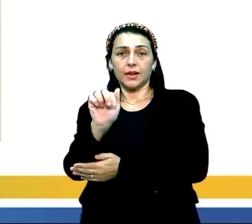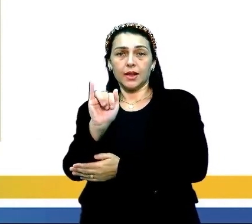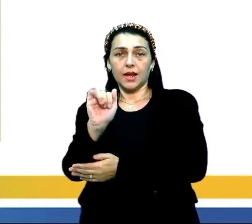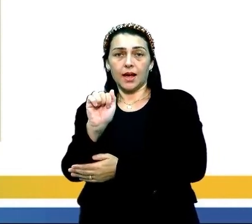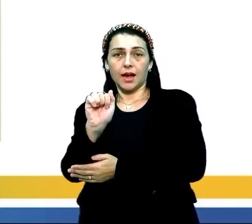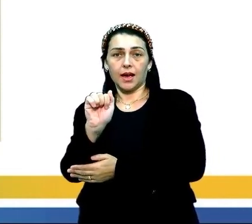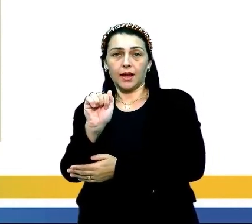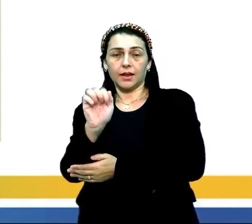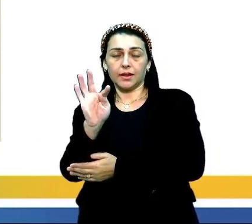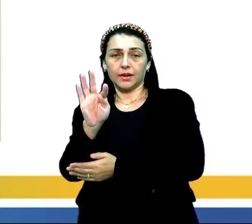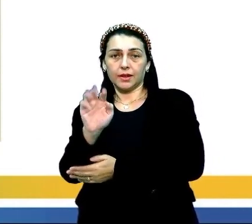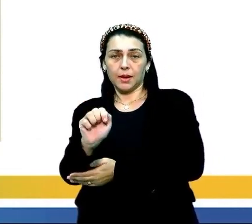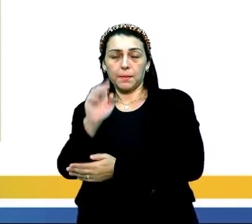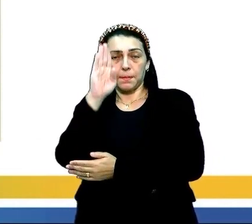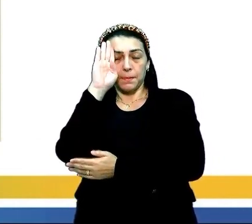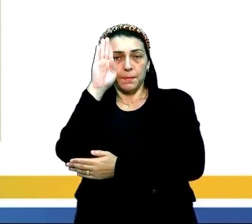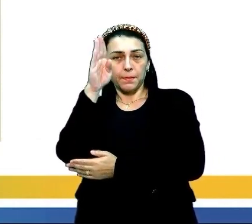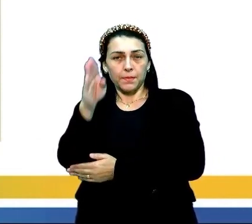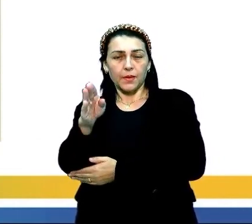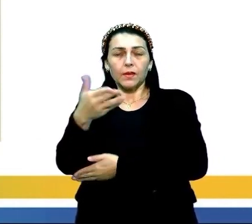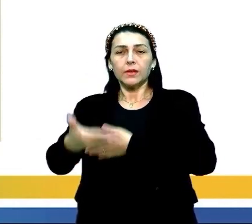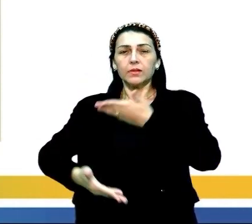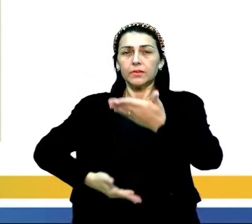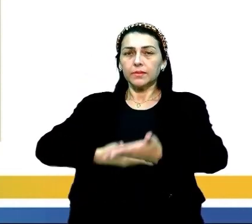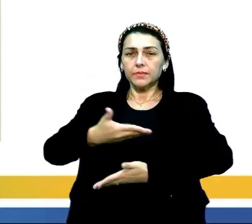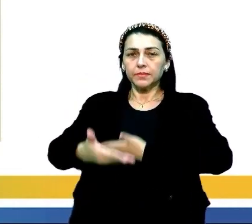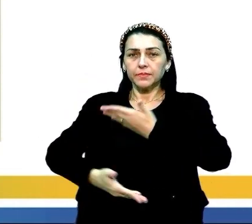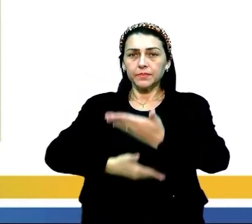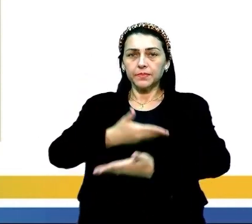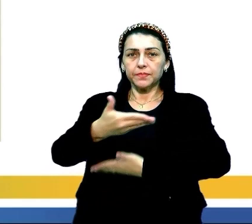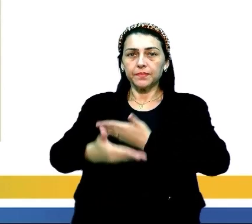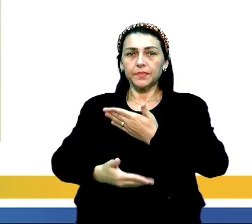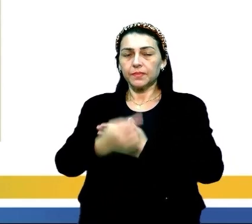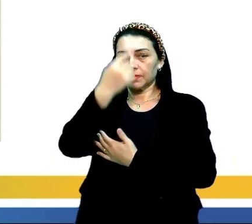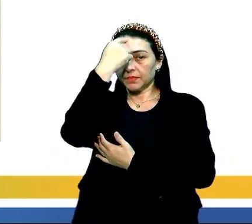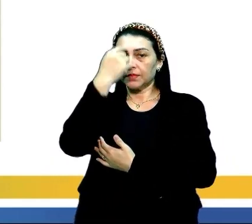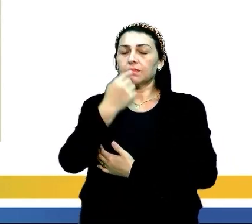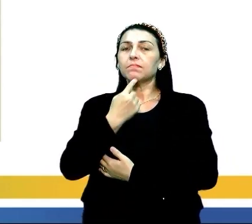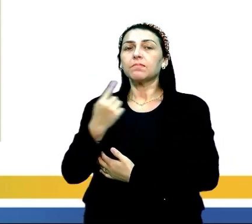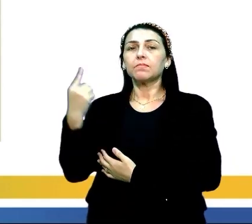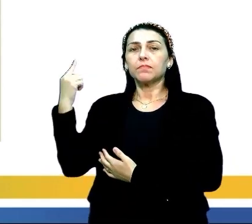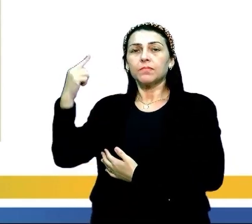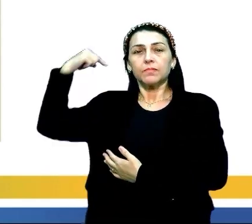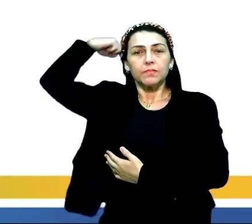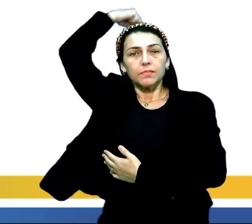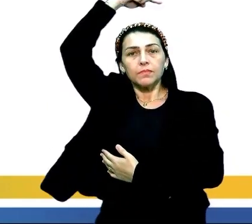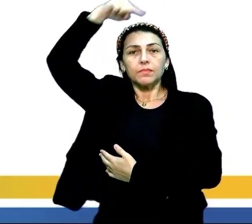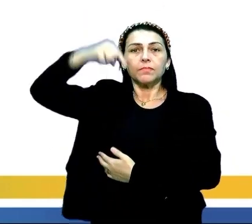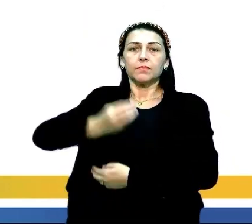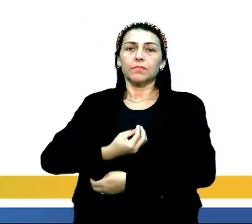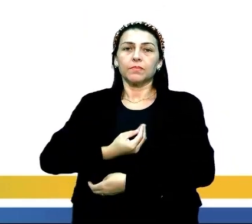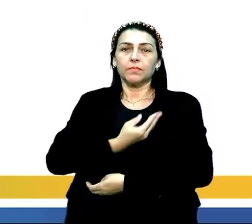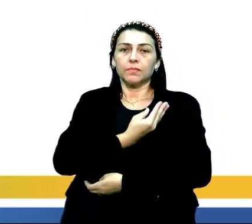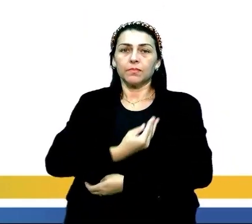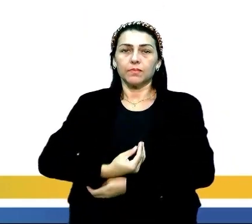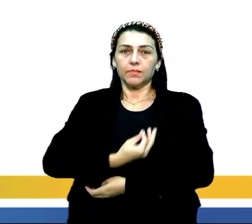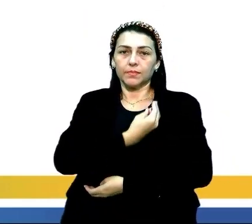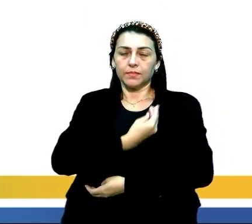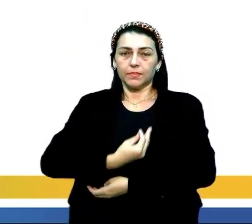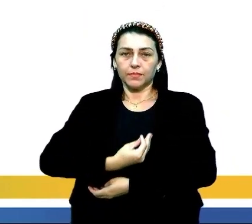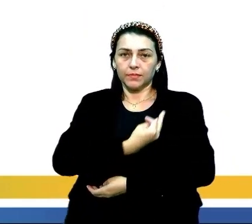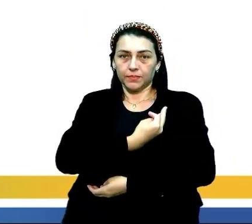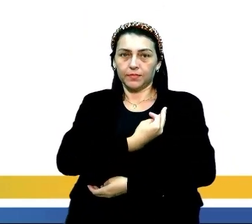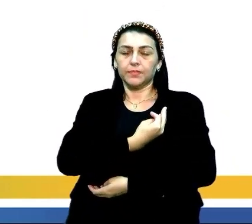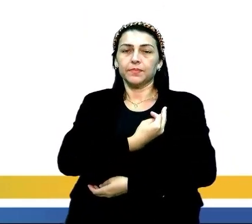principalmente fazendo uma relação com a figura de Santo Agostinho. Santo